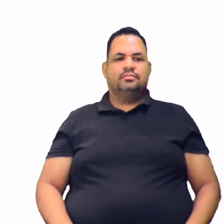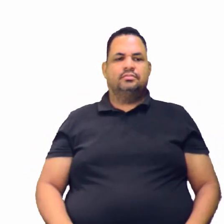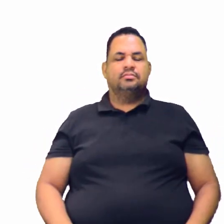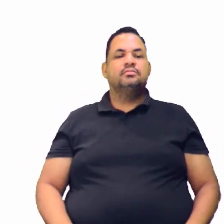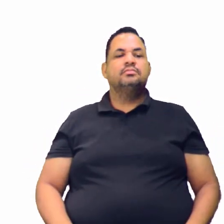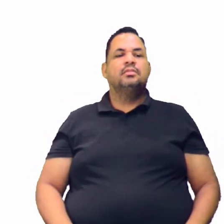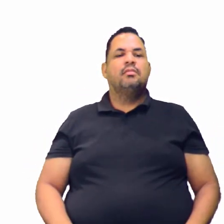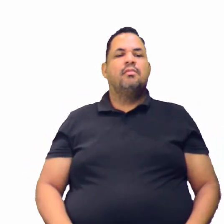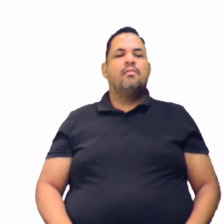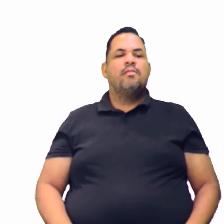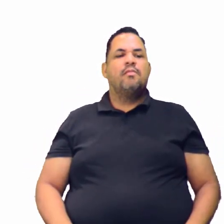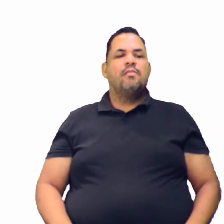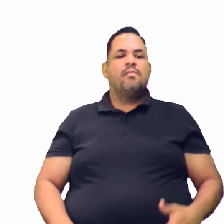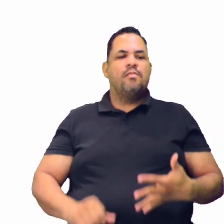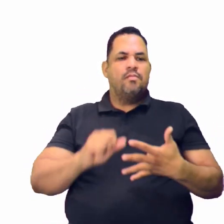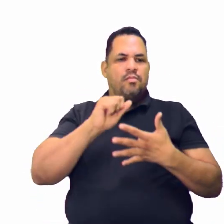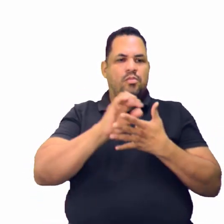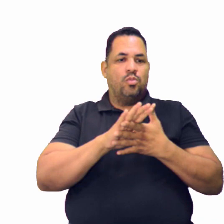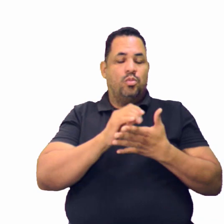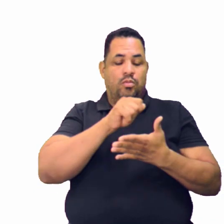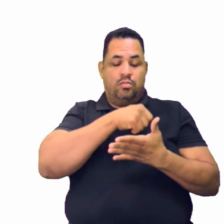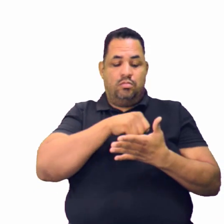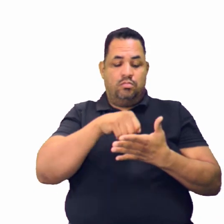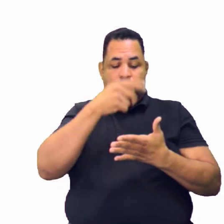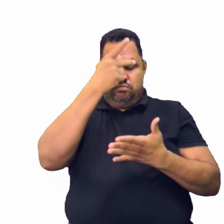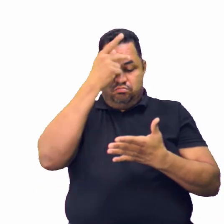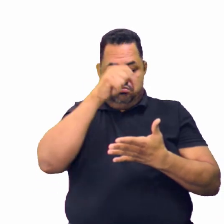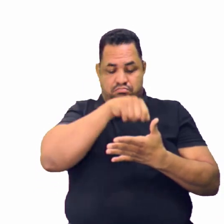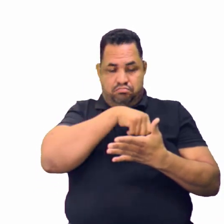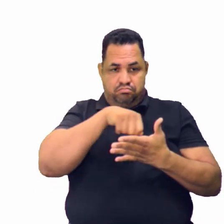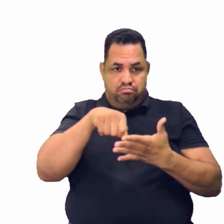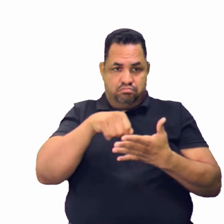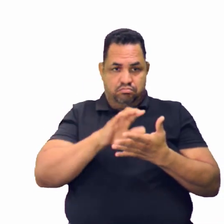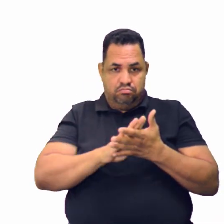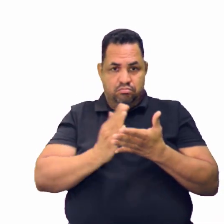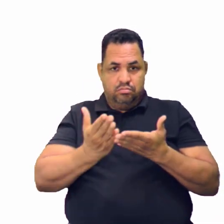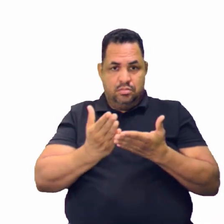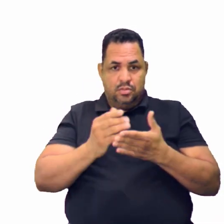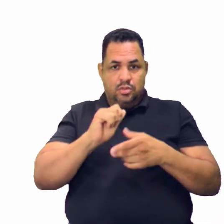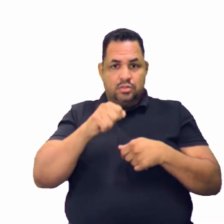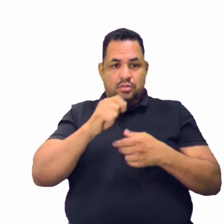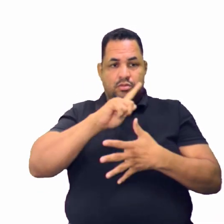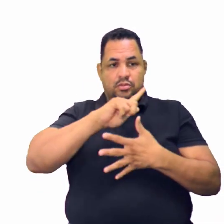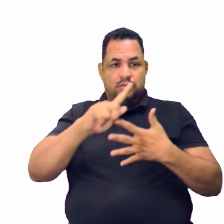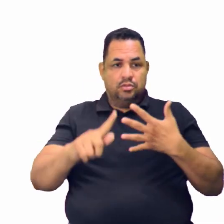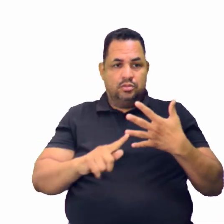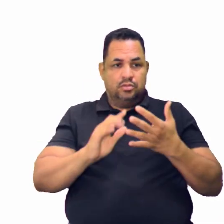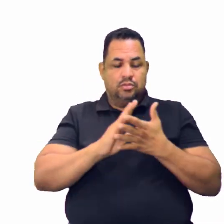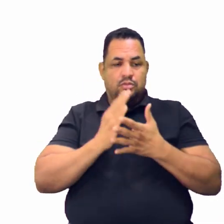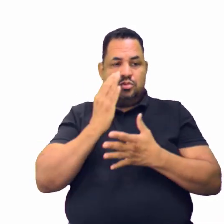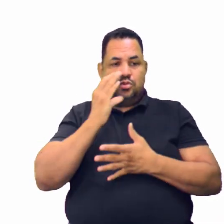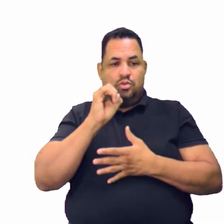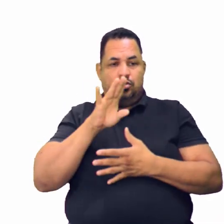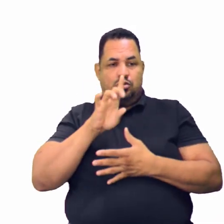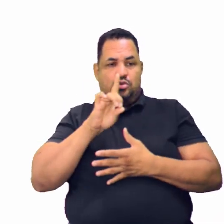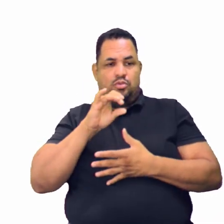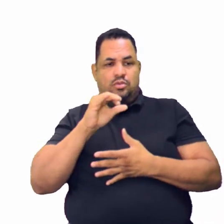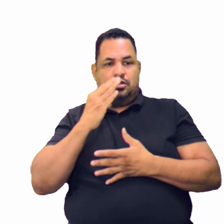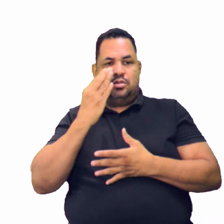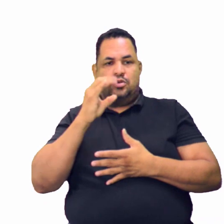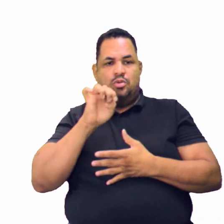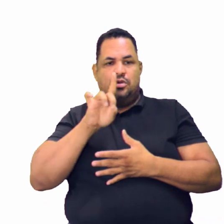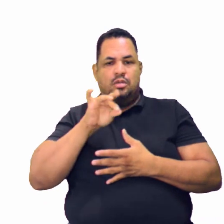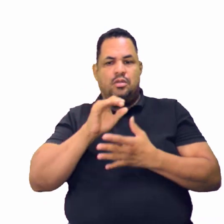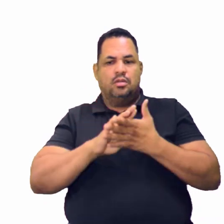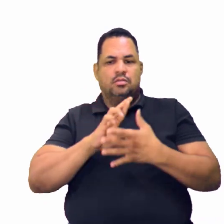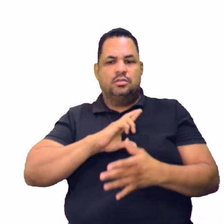Olha bem, ó. Um escritor destaca-se pela produção do gênero. Quais são os gêneros? Conto,